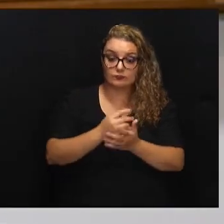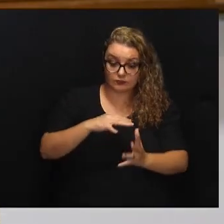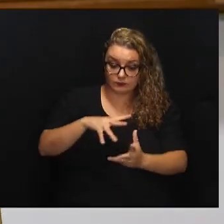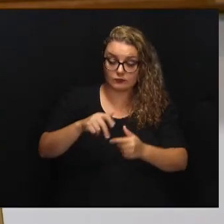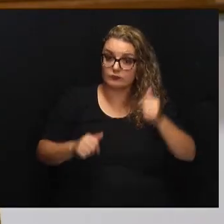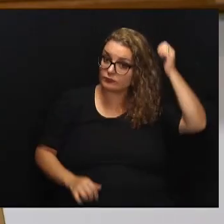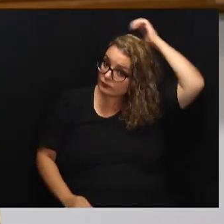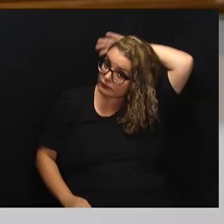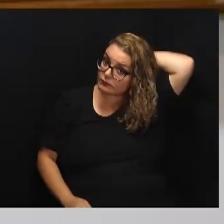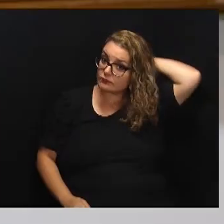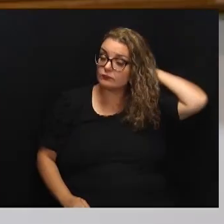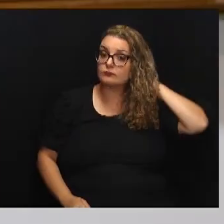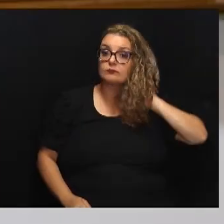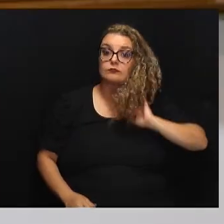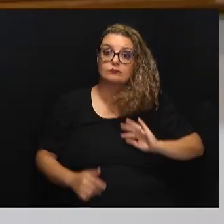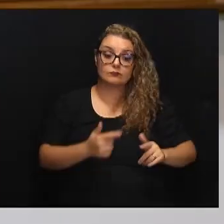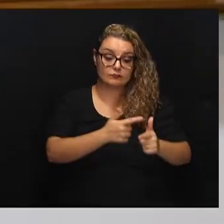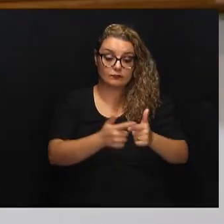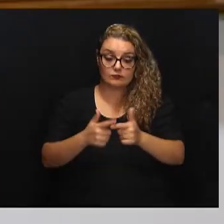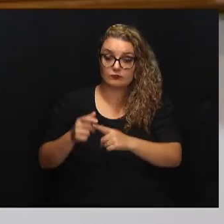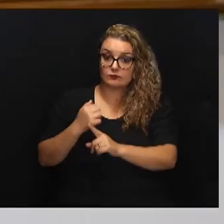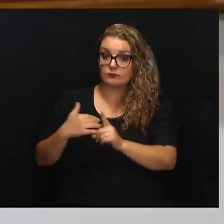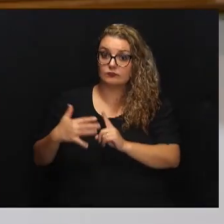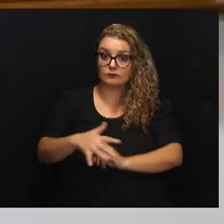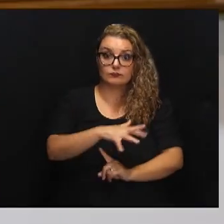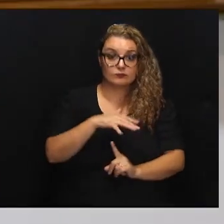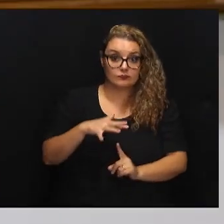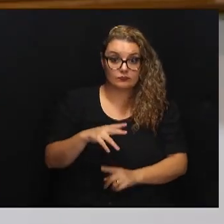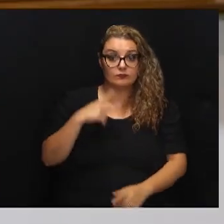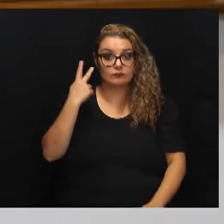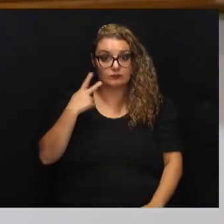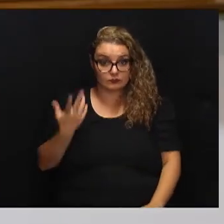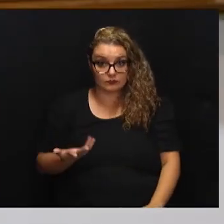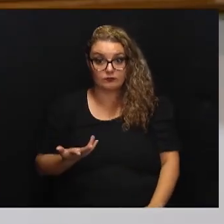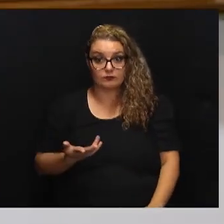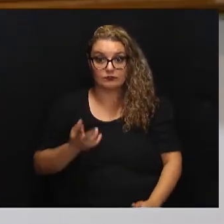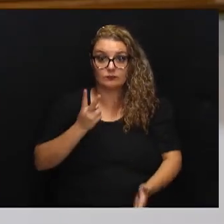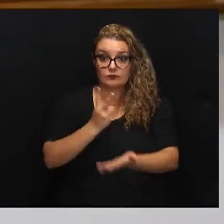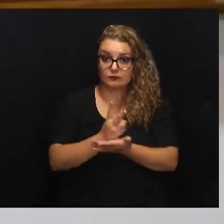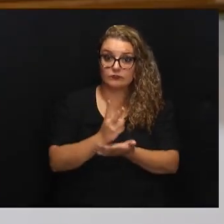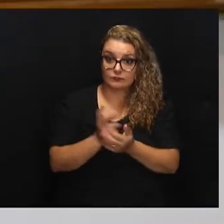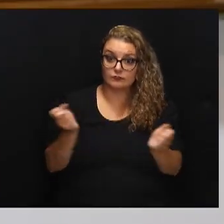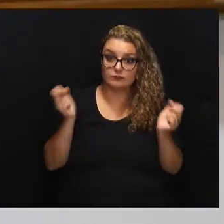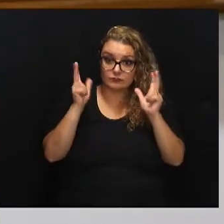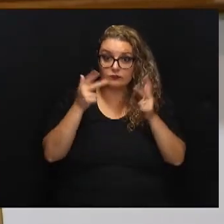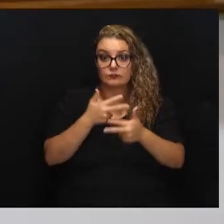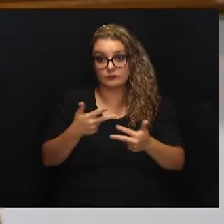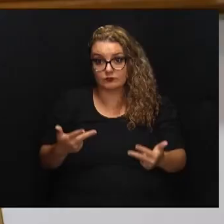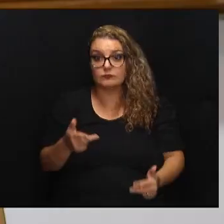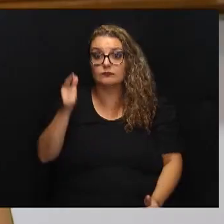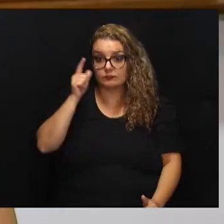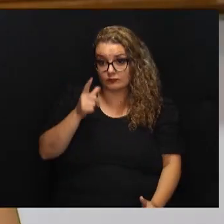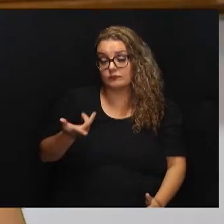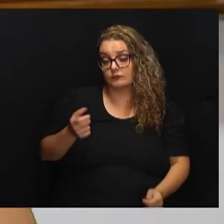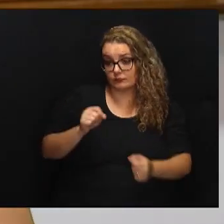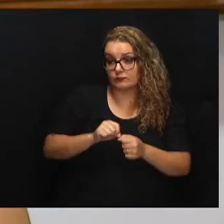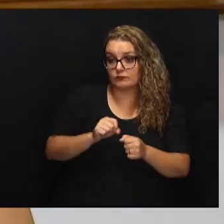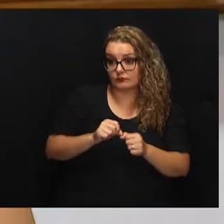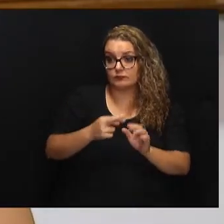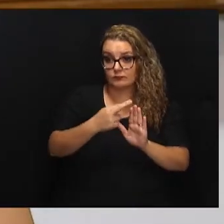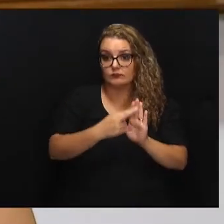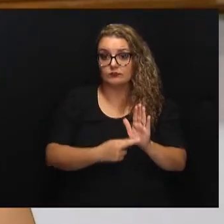seja problemas sociais, questões ambientais, questões políticas. Você tem que estar sempre atento a essas coisas para você conseguir fazer uma